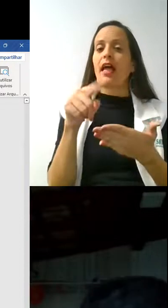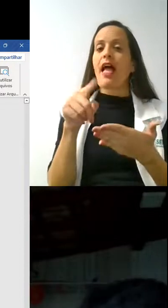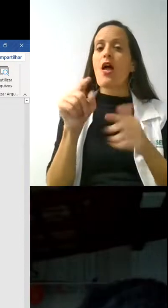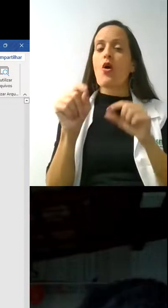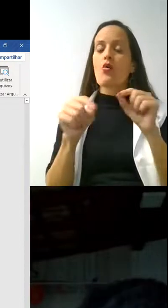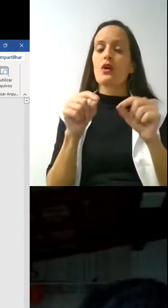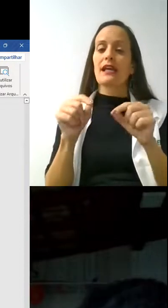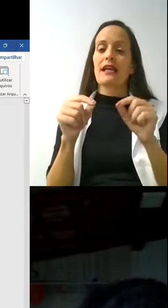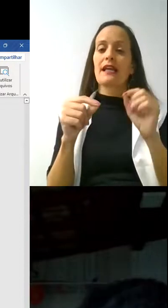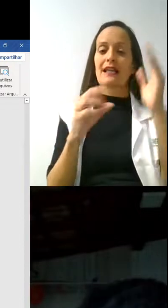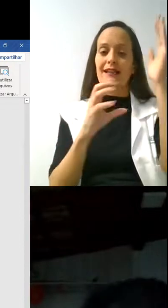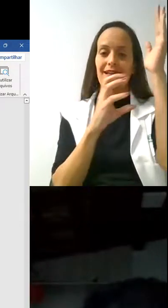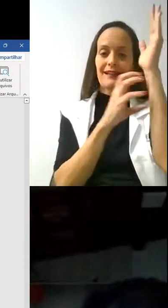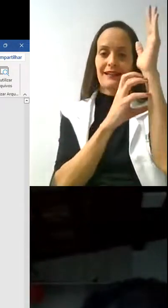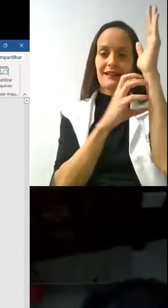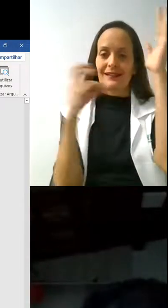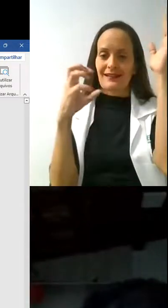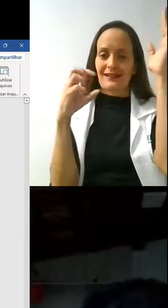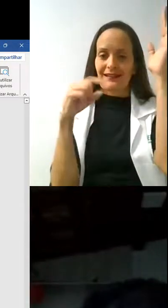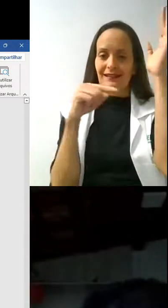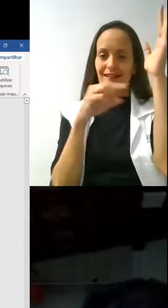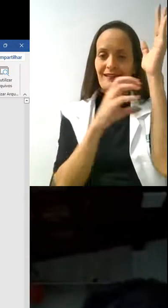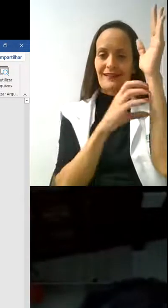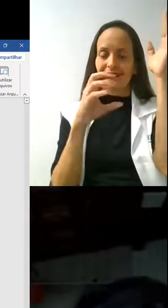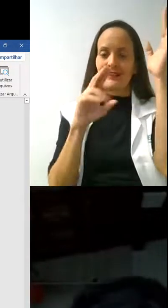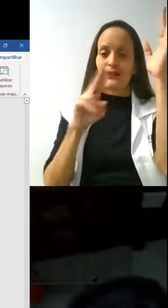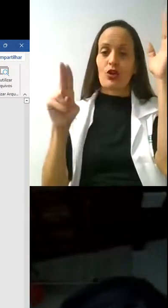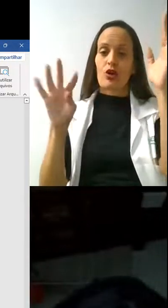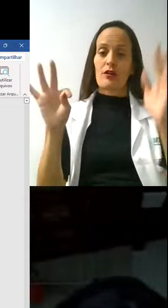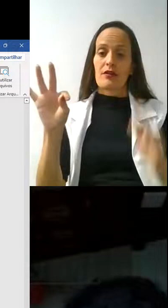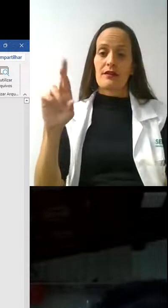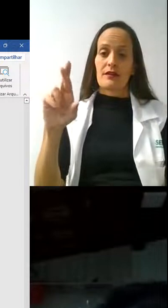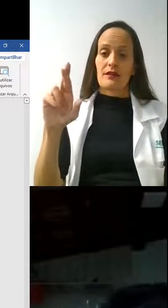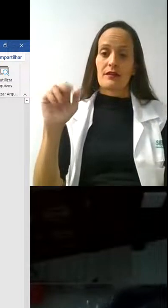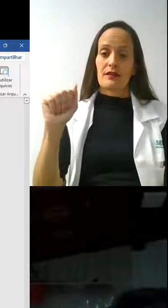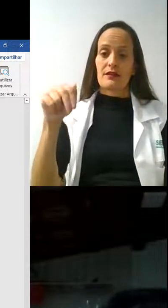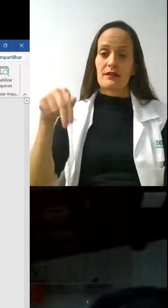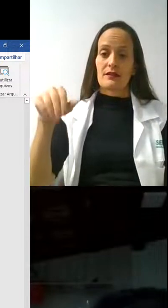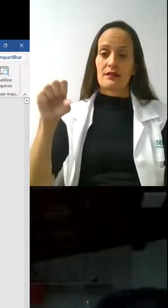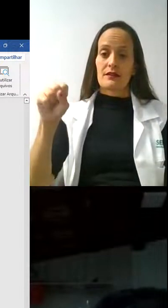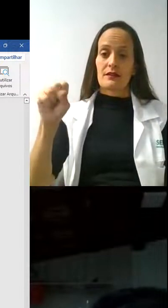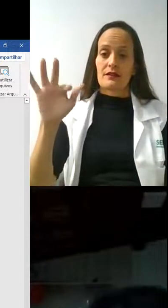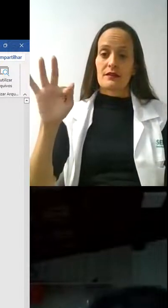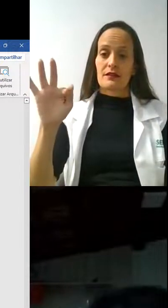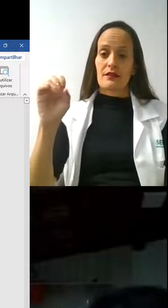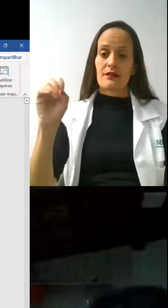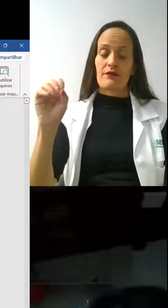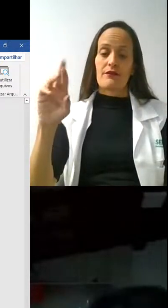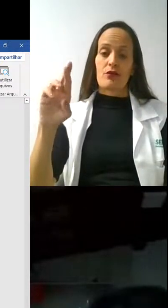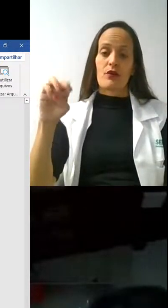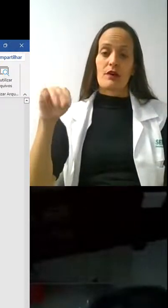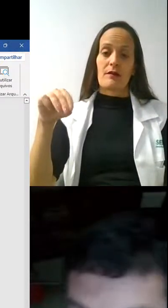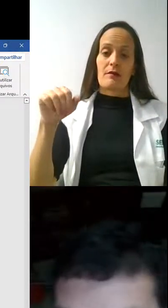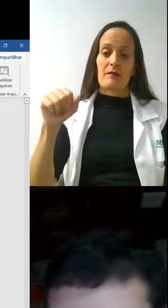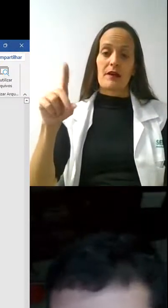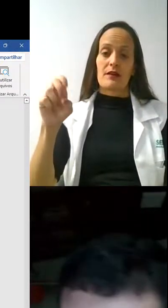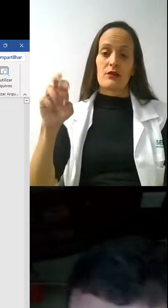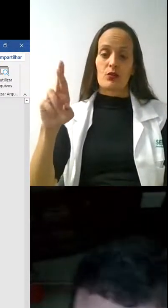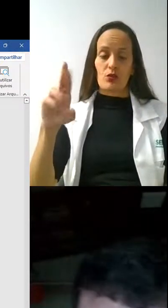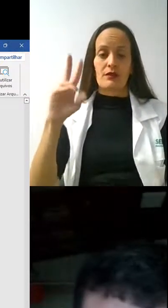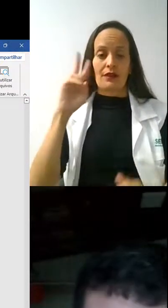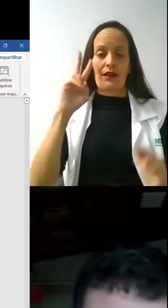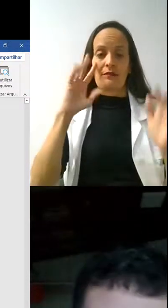por exemplo, né? Então, aqui ele mostra um exemplo que como que faz o preenchimento da tabela, né? Então, a